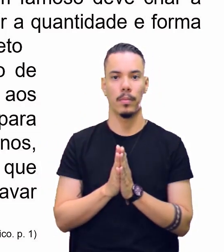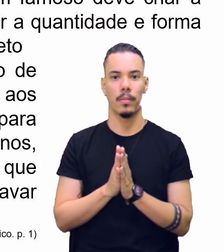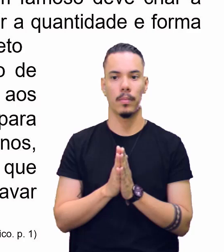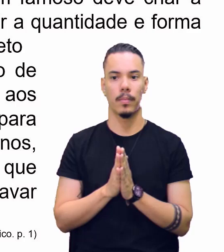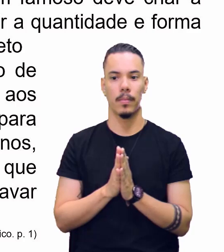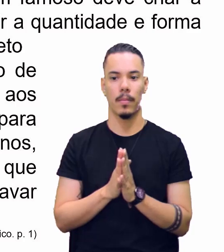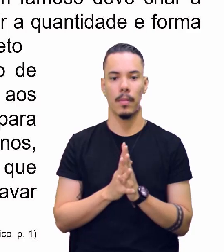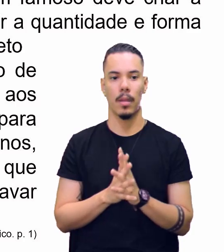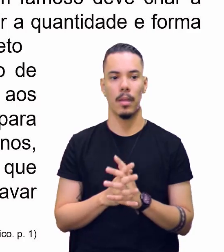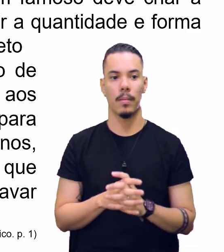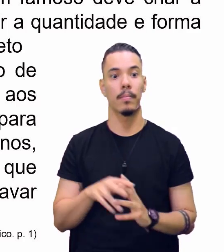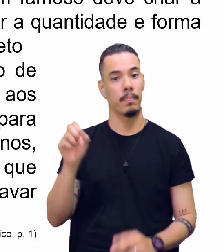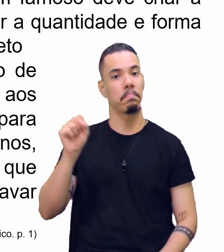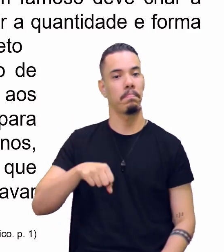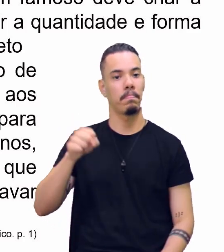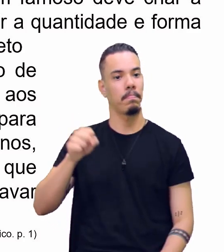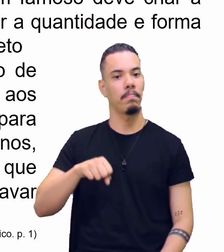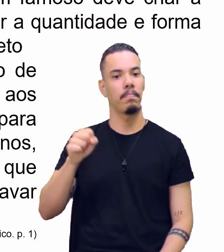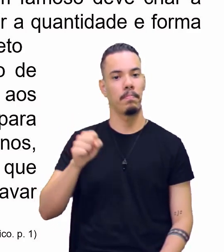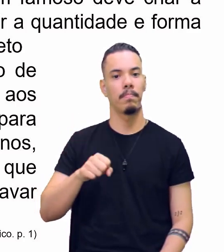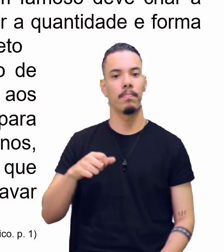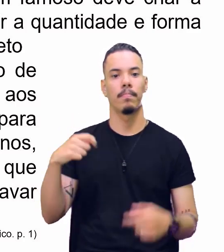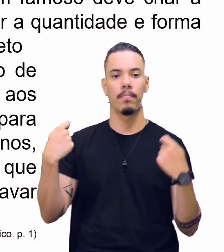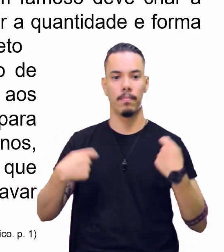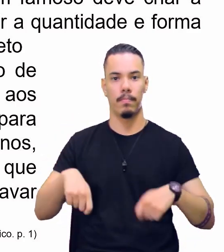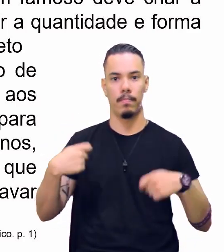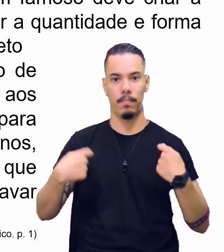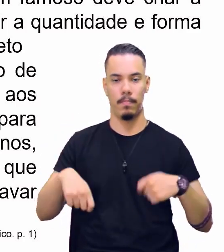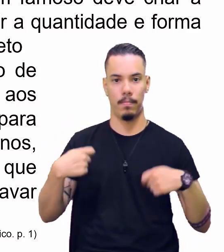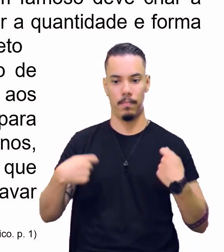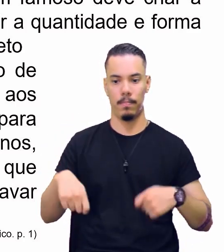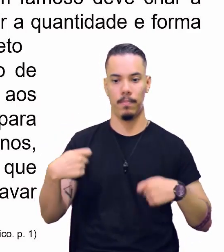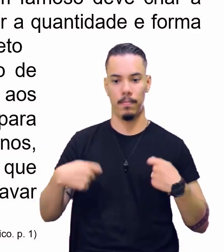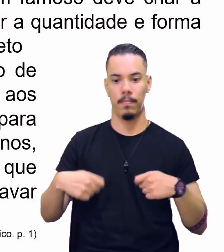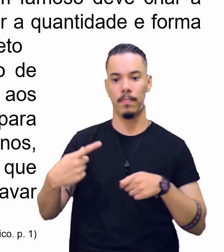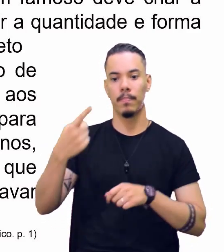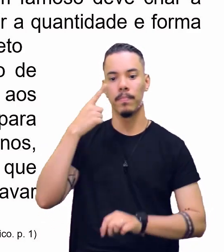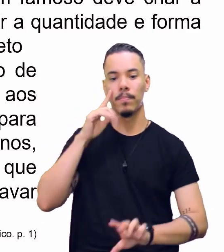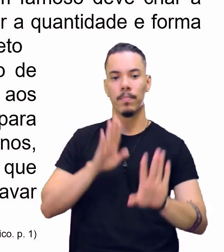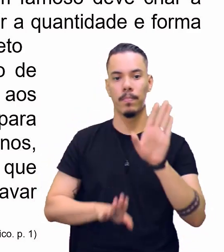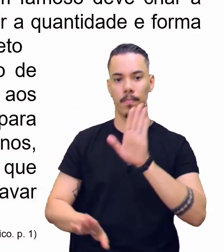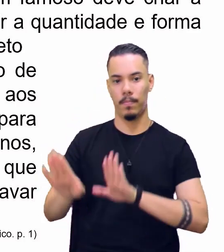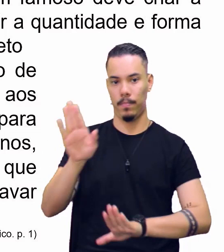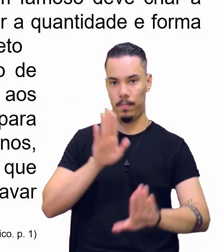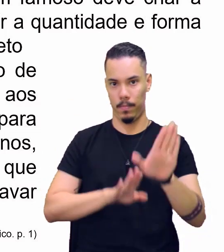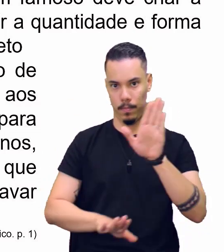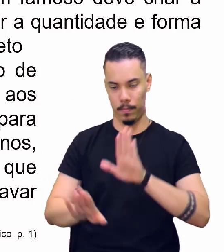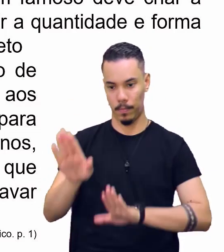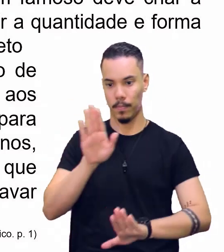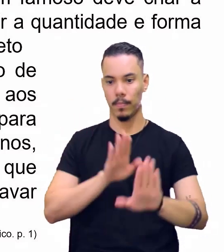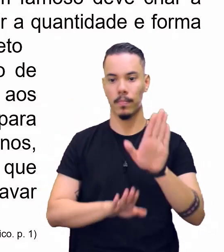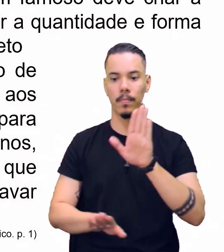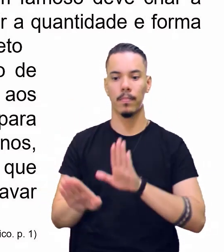leitura. Sim, é preciso ter muita cautela.